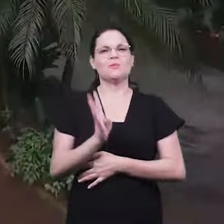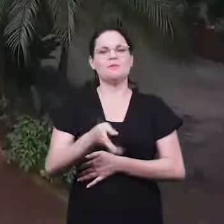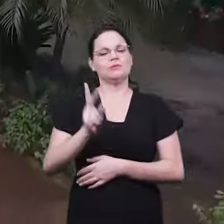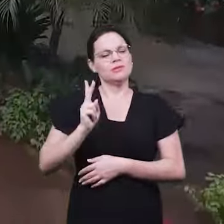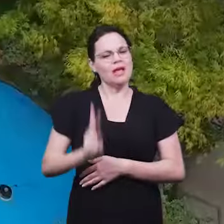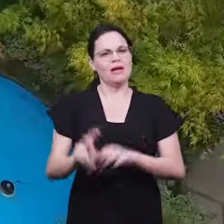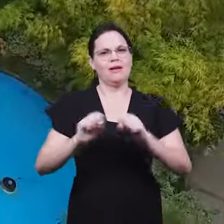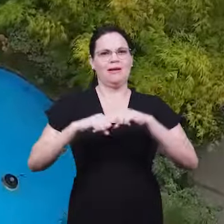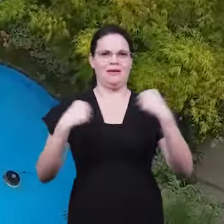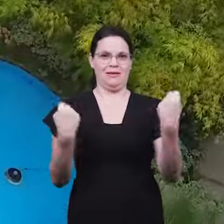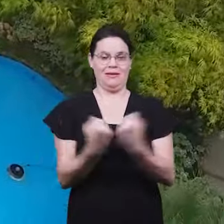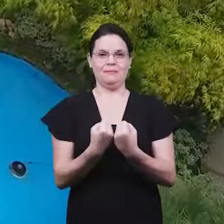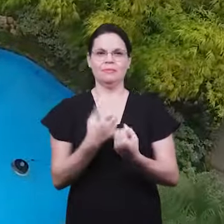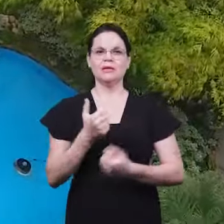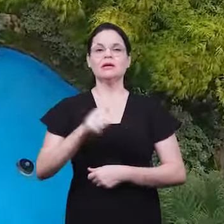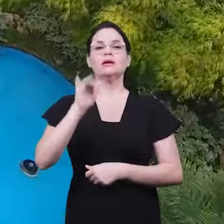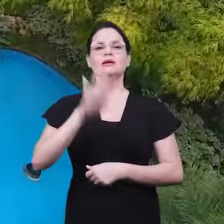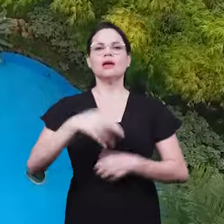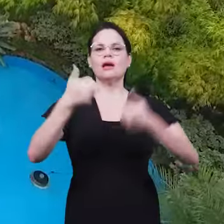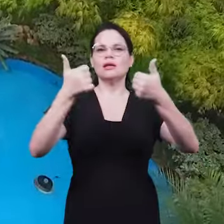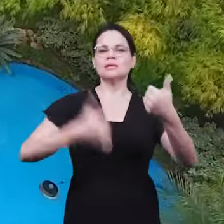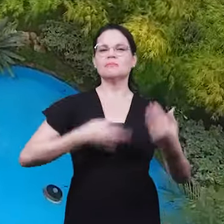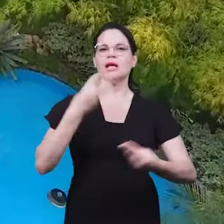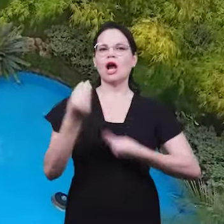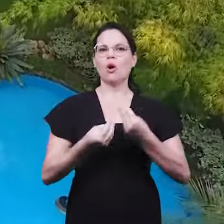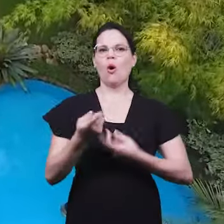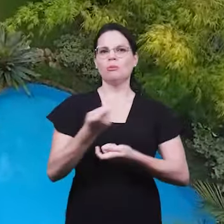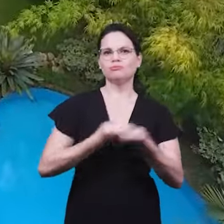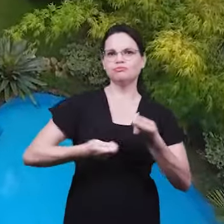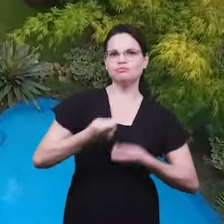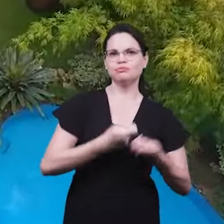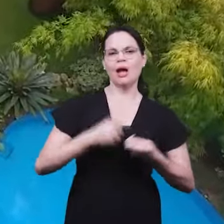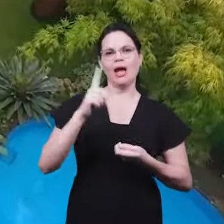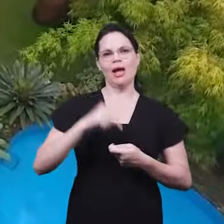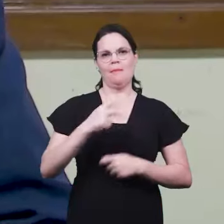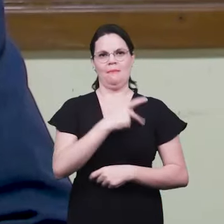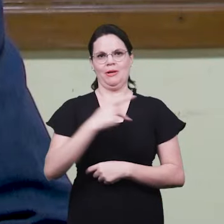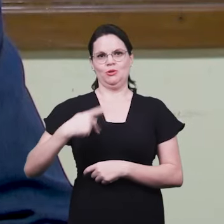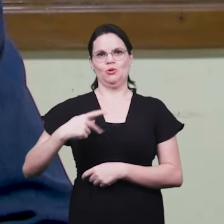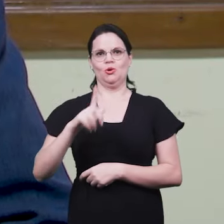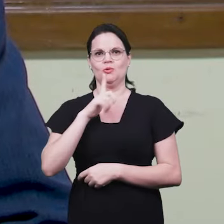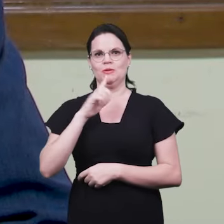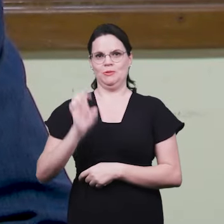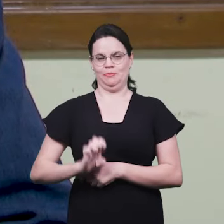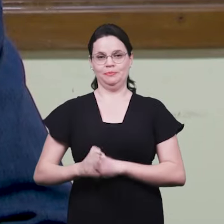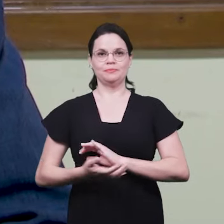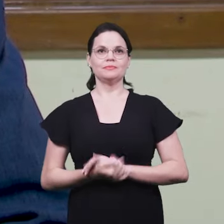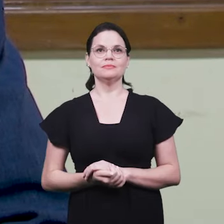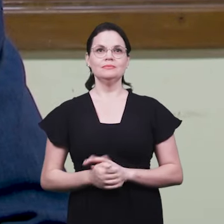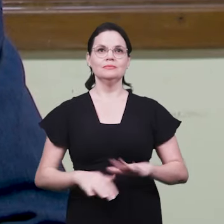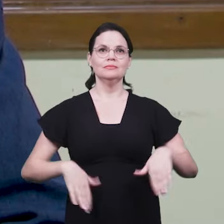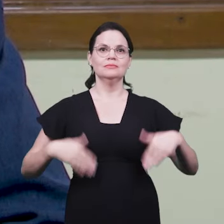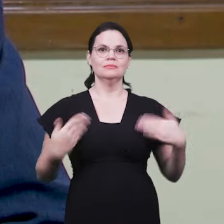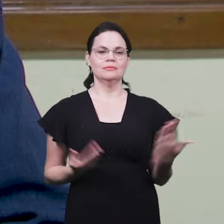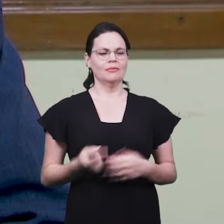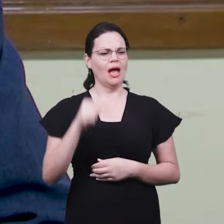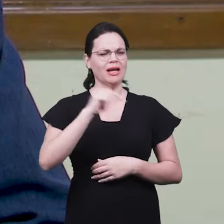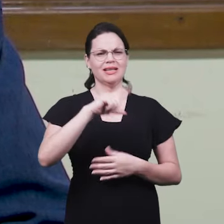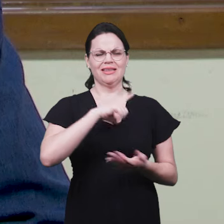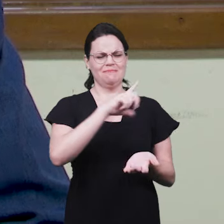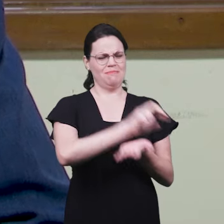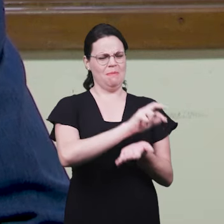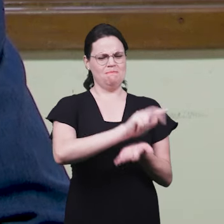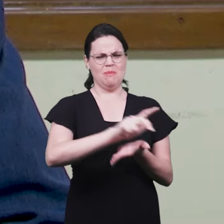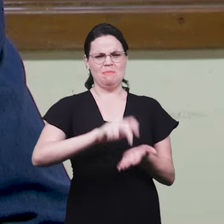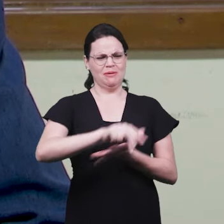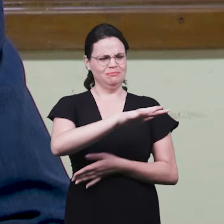Quem explica como funciona essa administração é o pastor Luiz Eugênio. E aqui nós temos alguns setores funcionando,